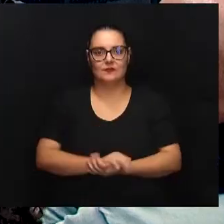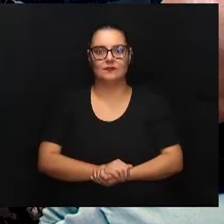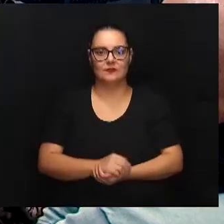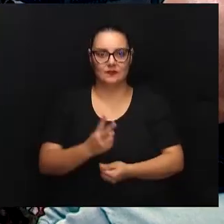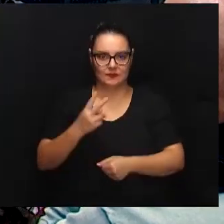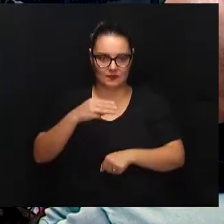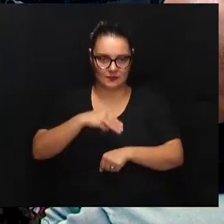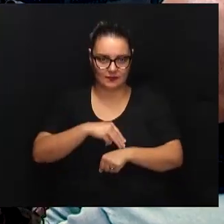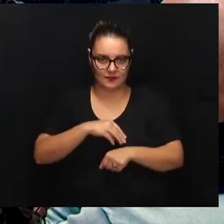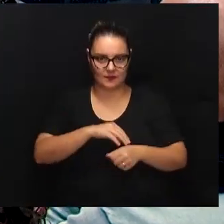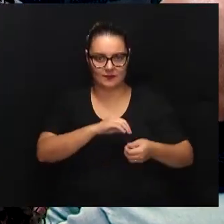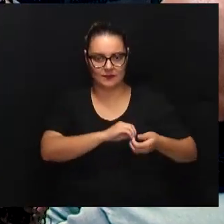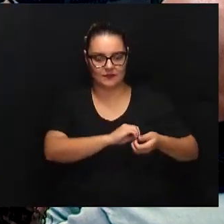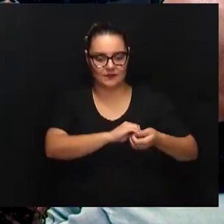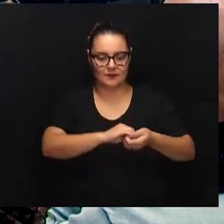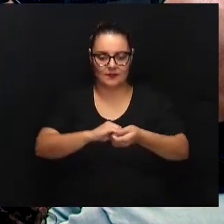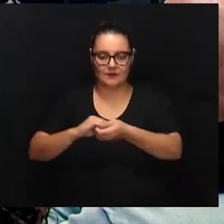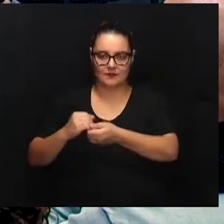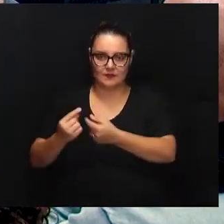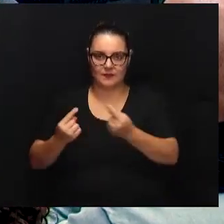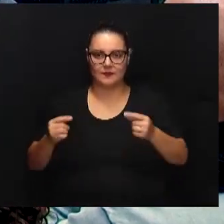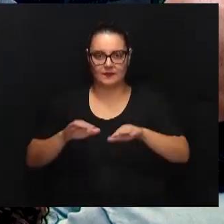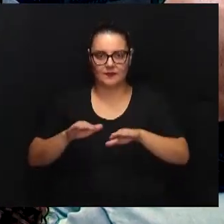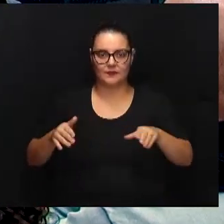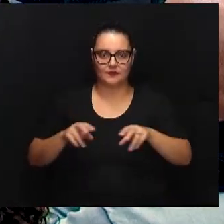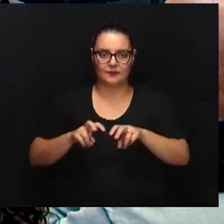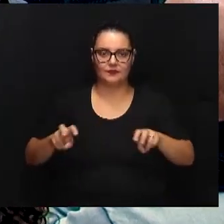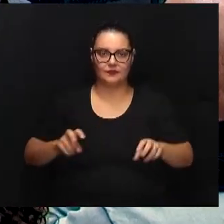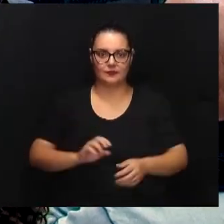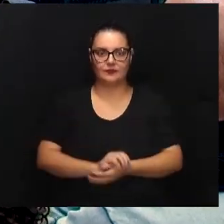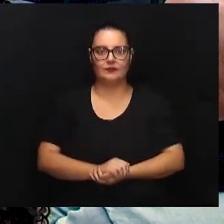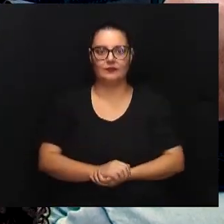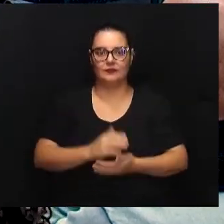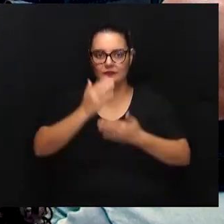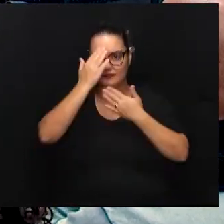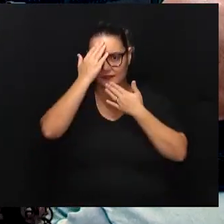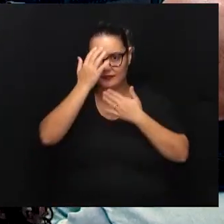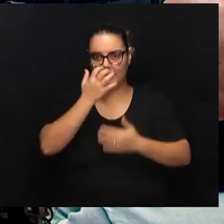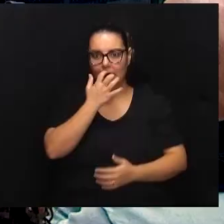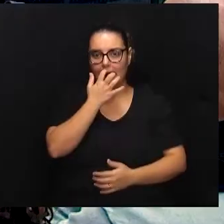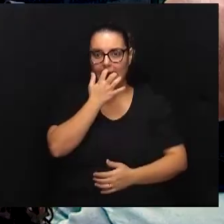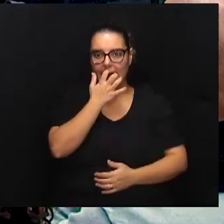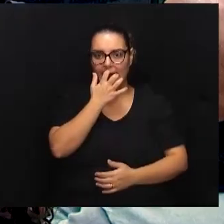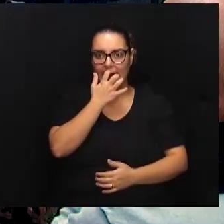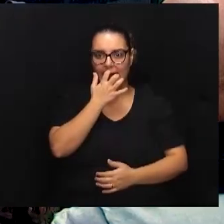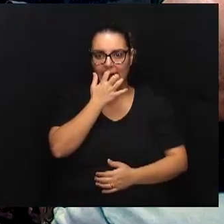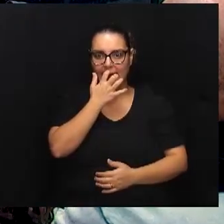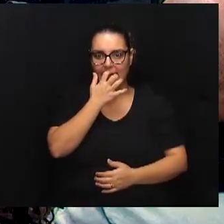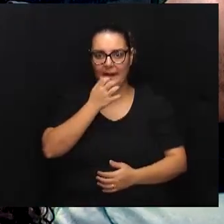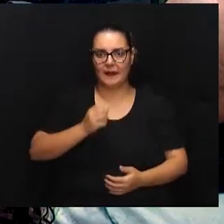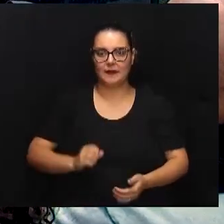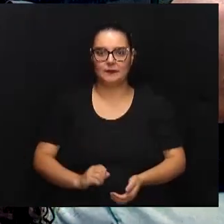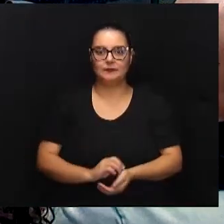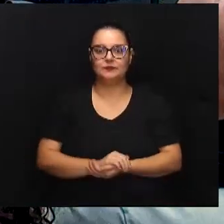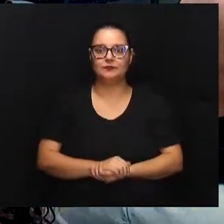Nesse momento, eu vou dar uns 2 minutinhos de saudação para cada um que está na mesa. Obrigado.